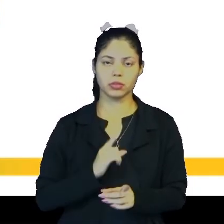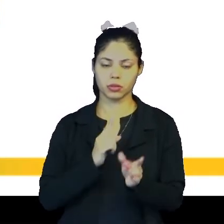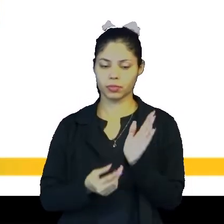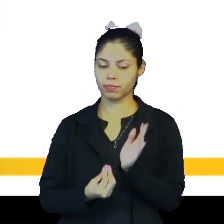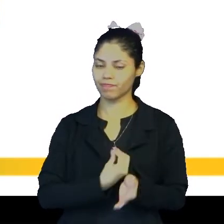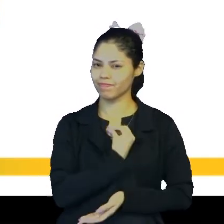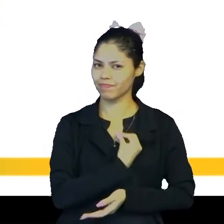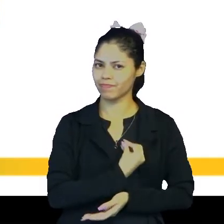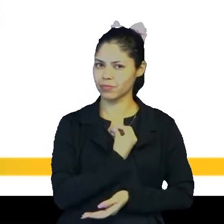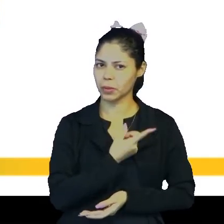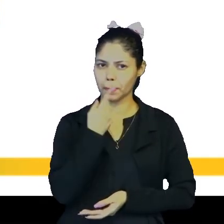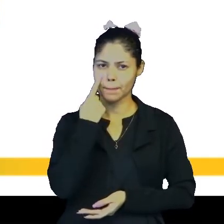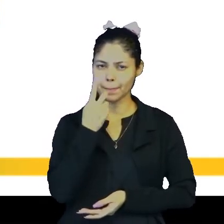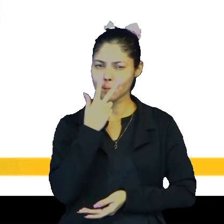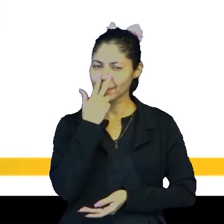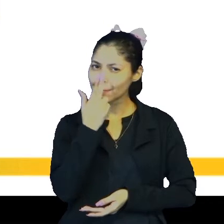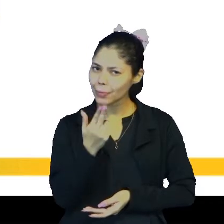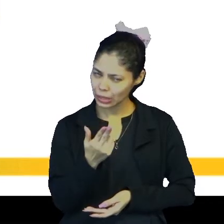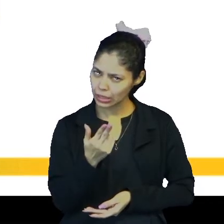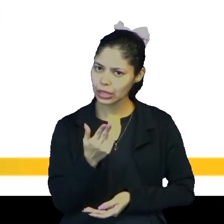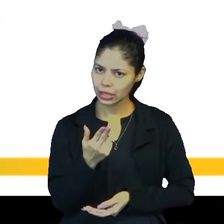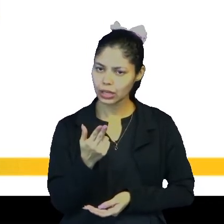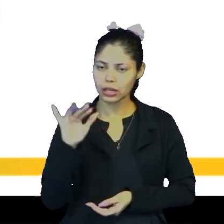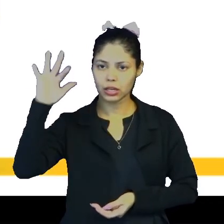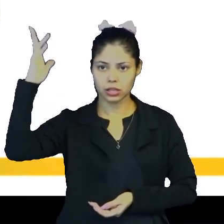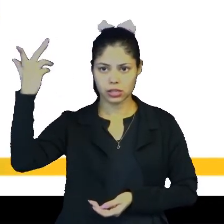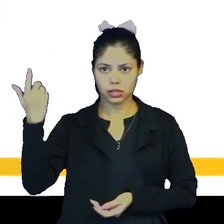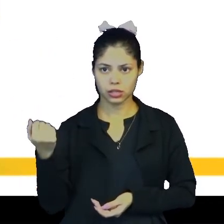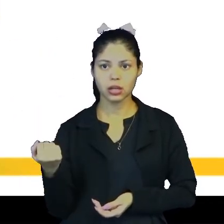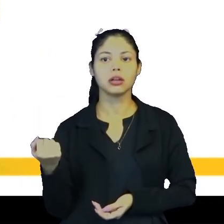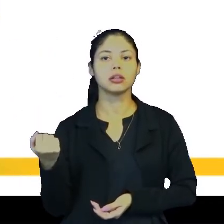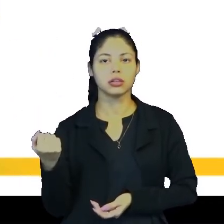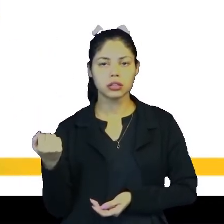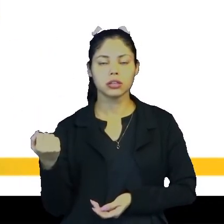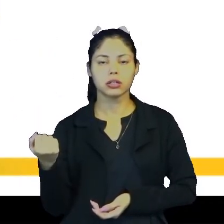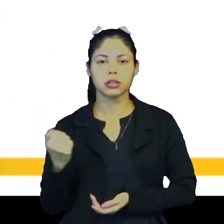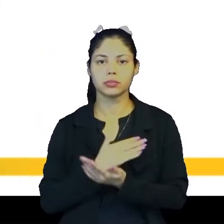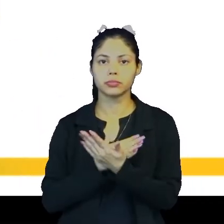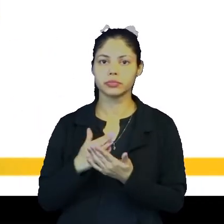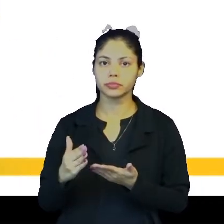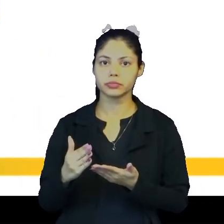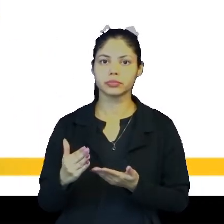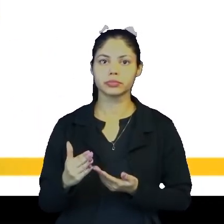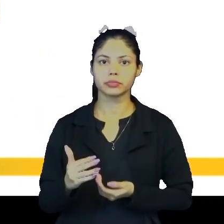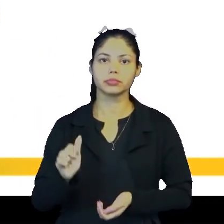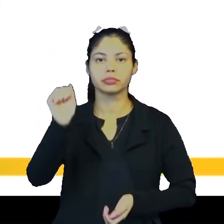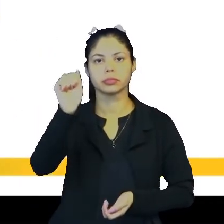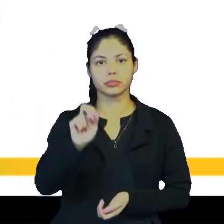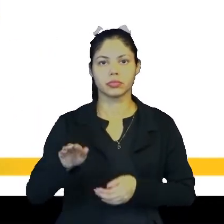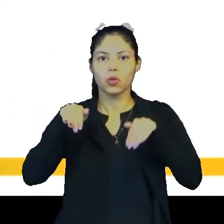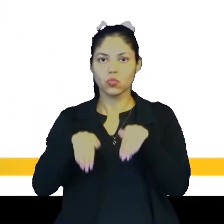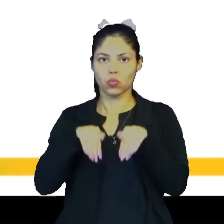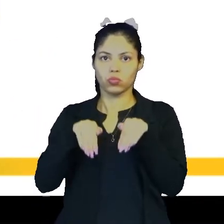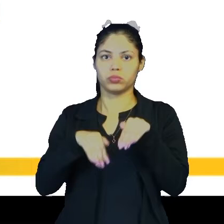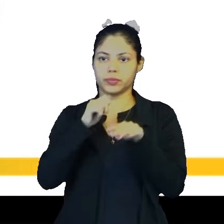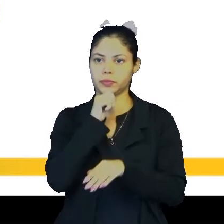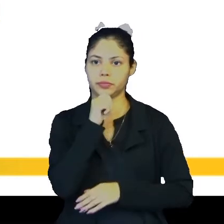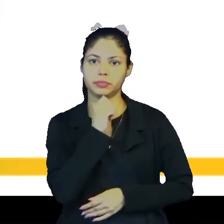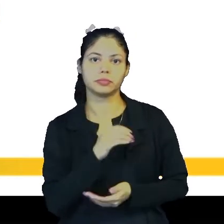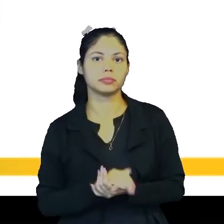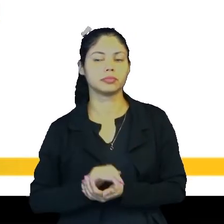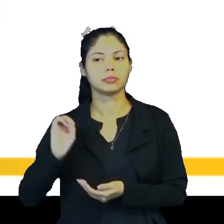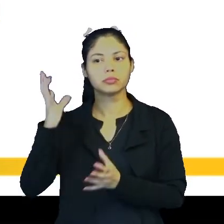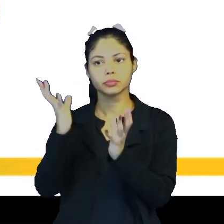apresentam traços faciais semelhantes aos dos africanos e dos aborígenes australianos. Assim,